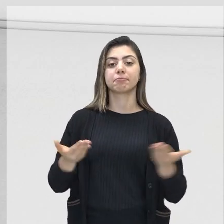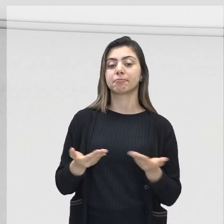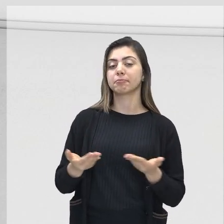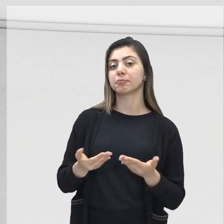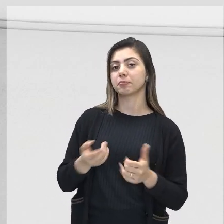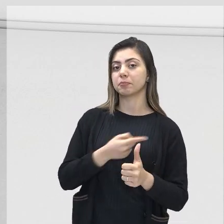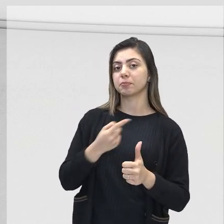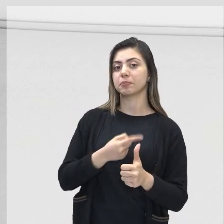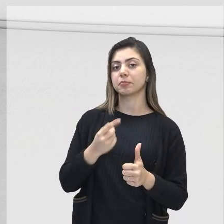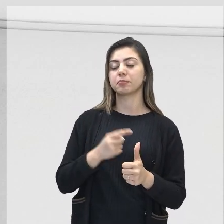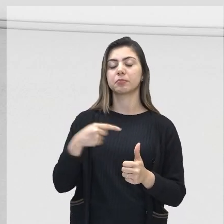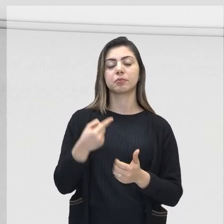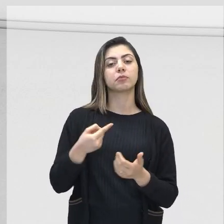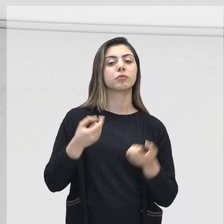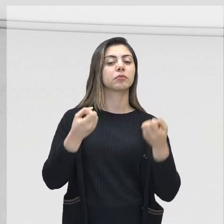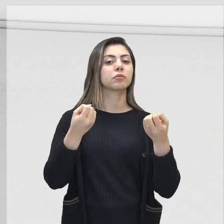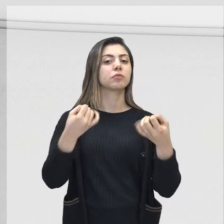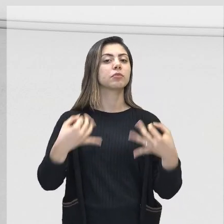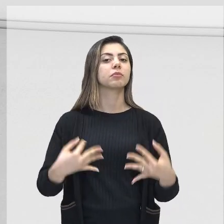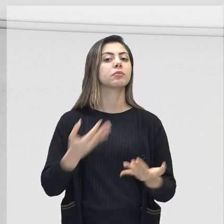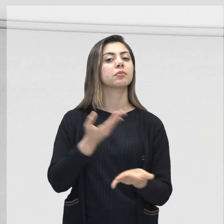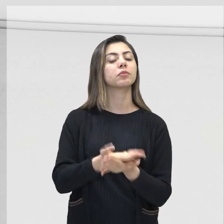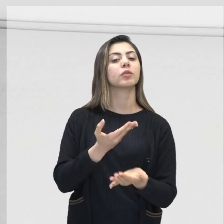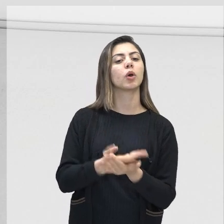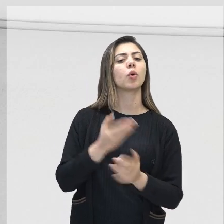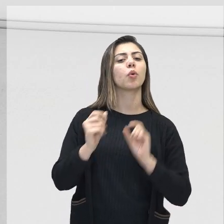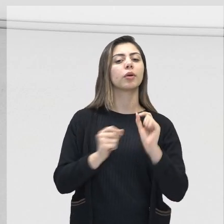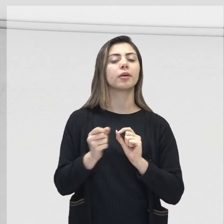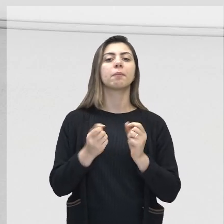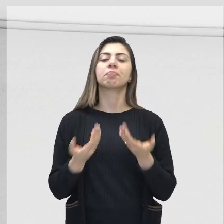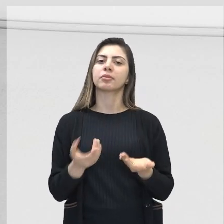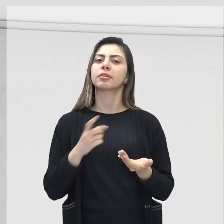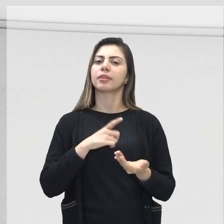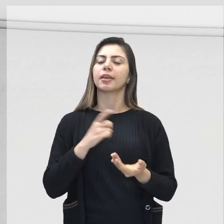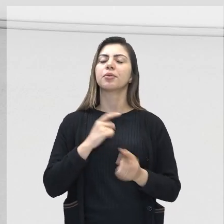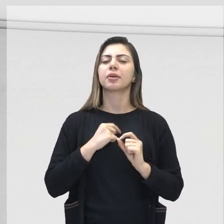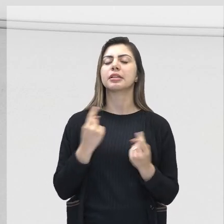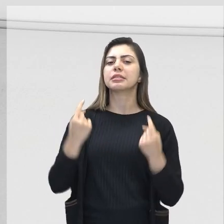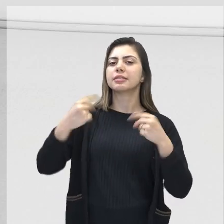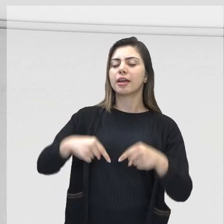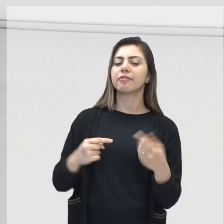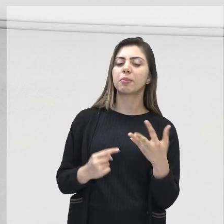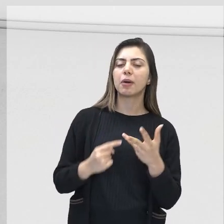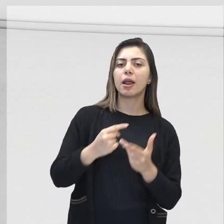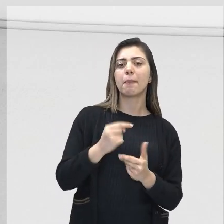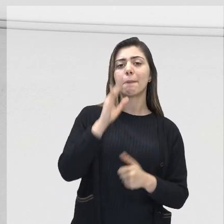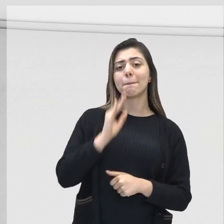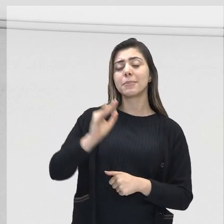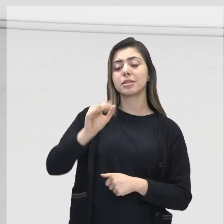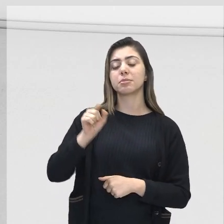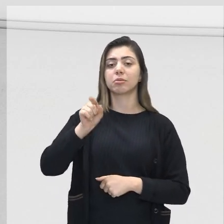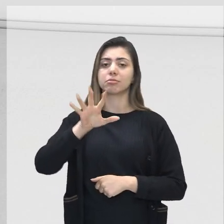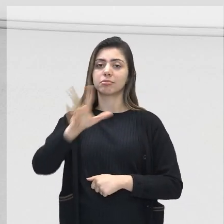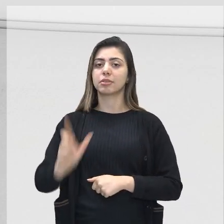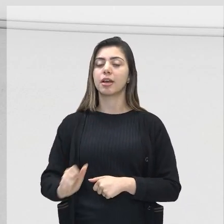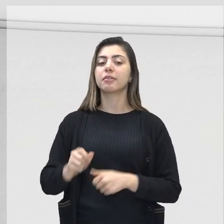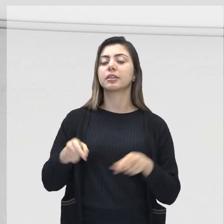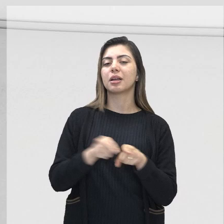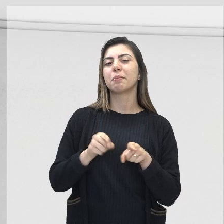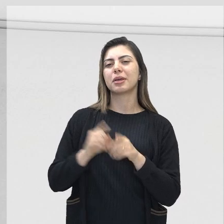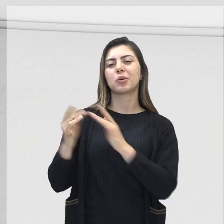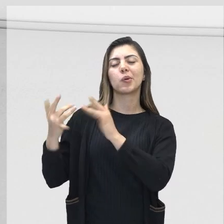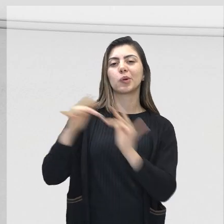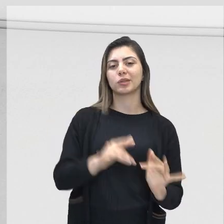primeiro momento, a gente vai entender quais são os principais desafios do continente africano nesse contexto que a gente vive, que